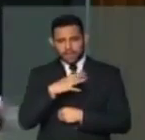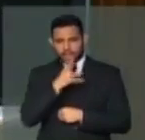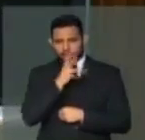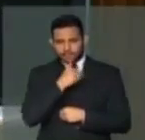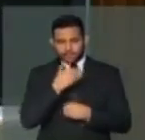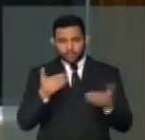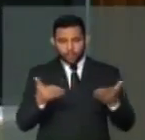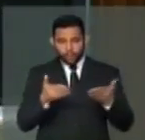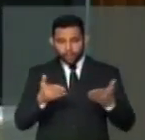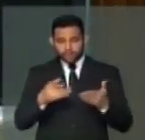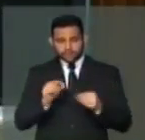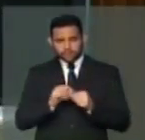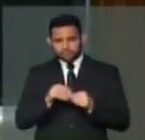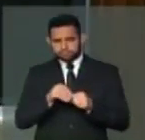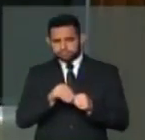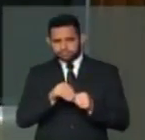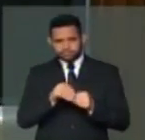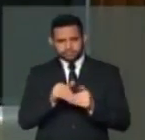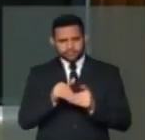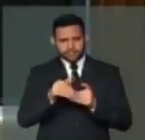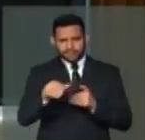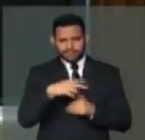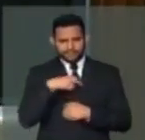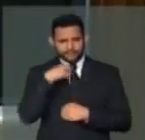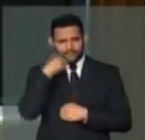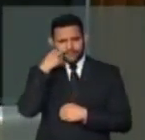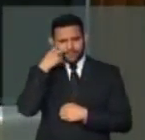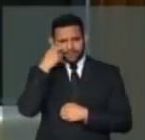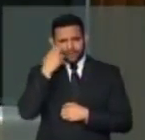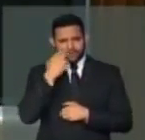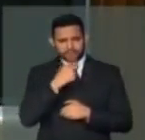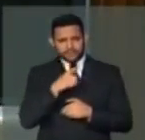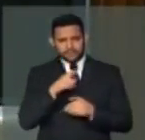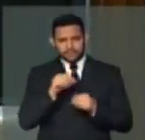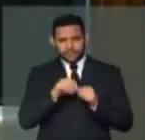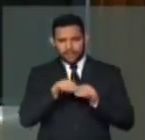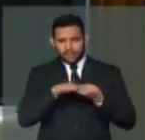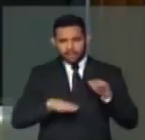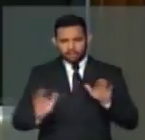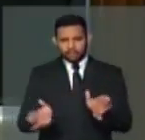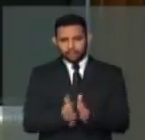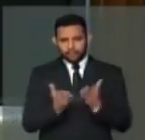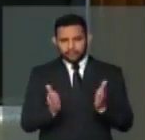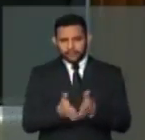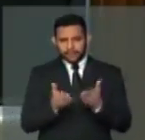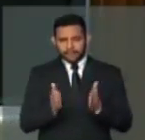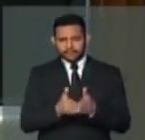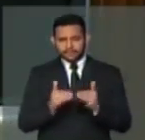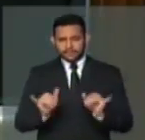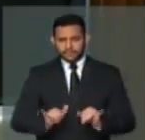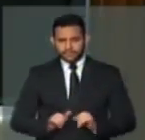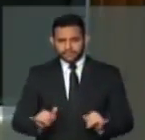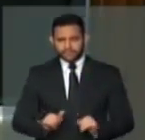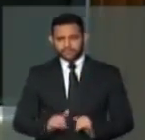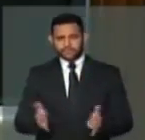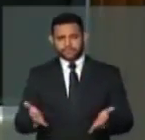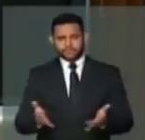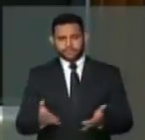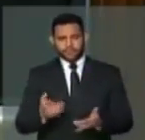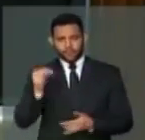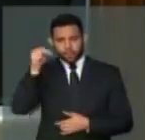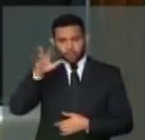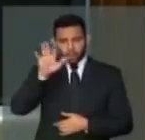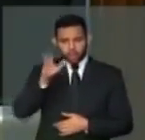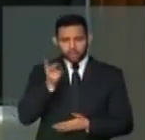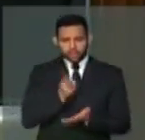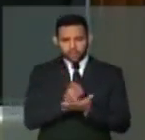hoje já saíram daquela vergonhosa linha abaixo da pobreza, da miséria. O Norte